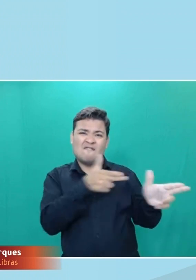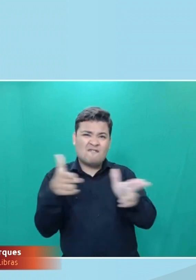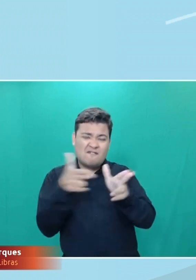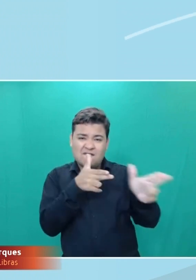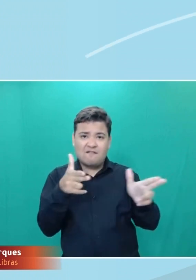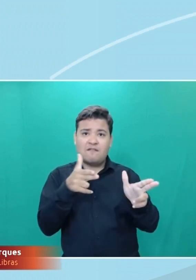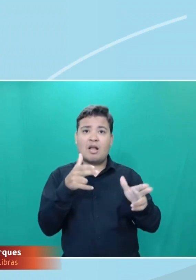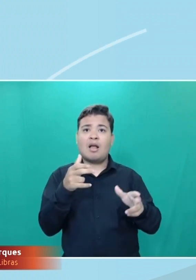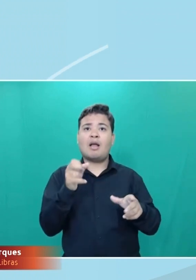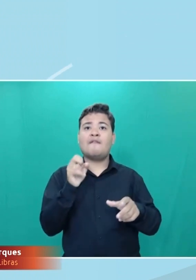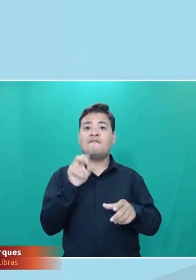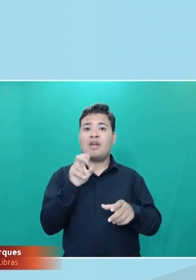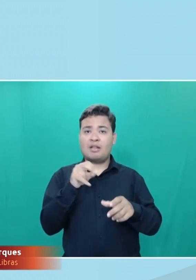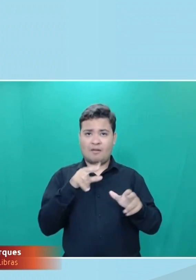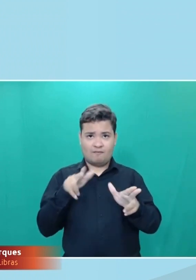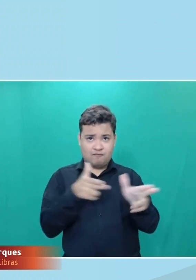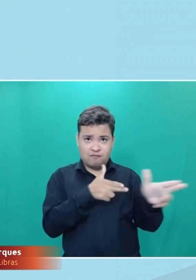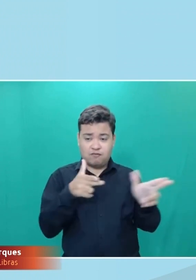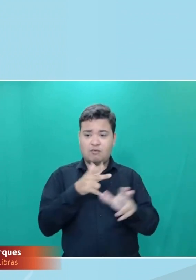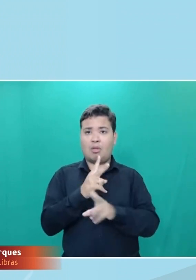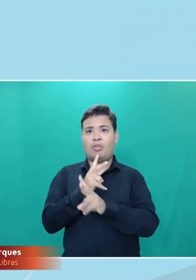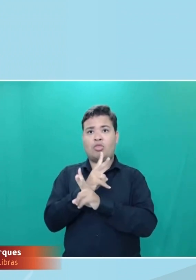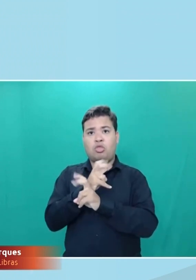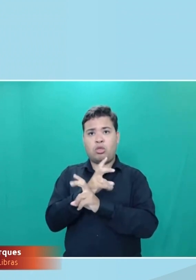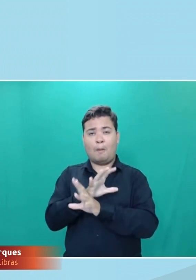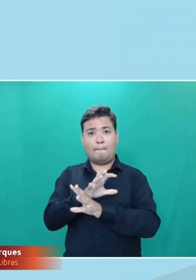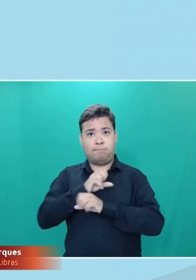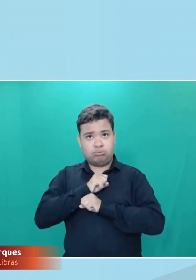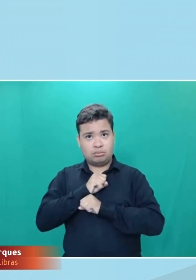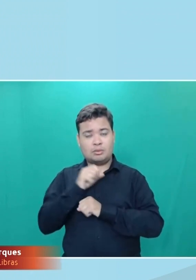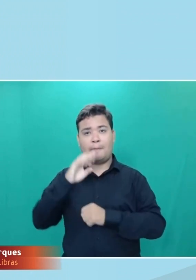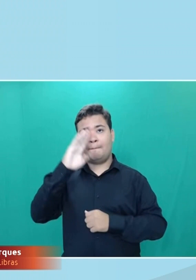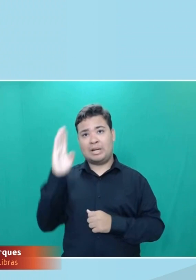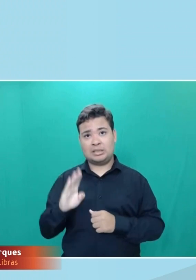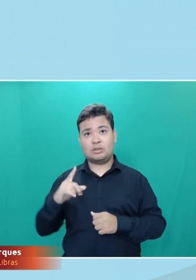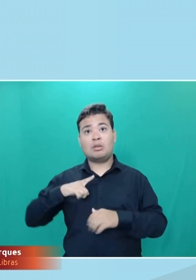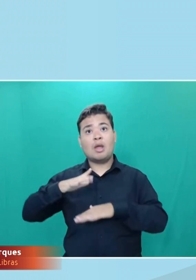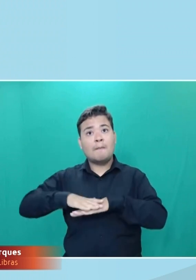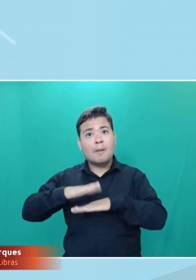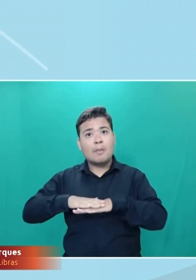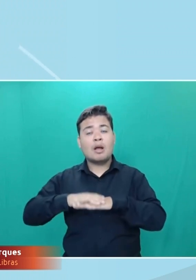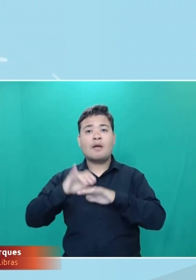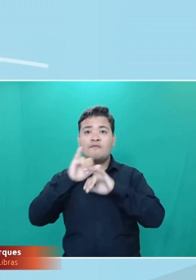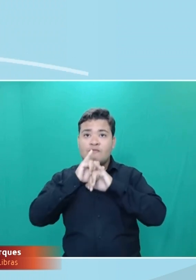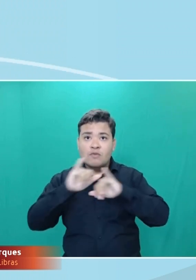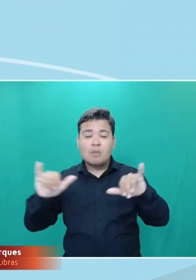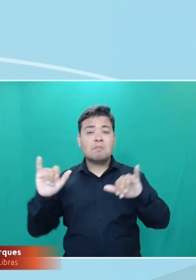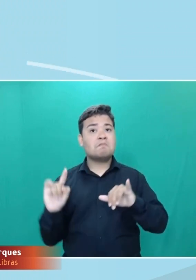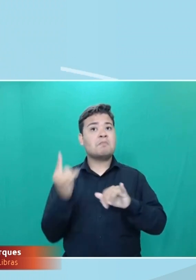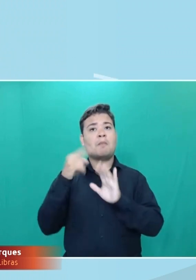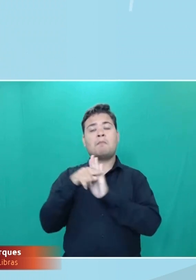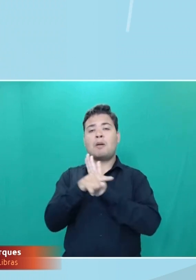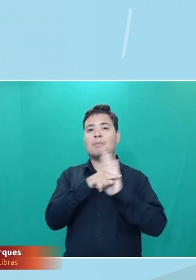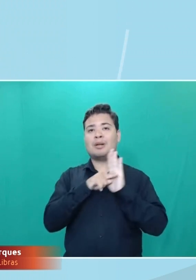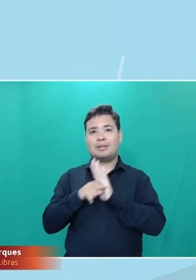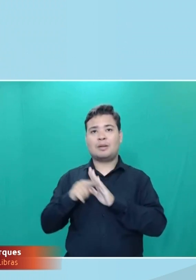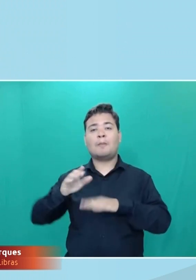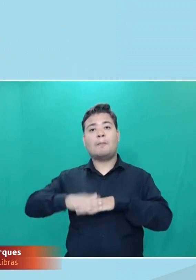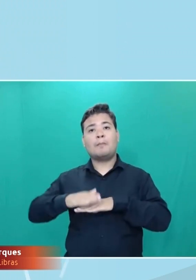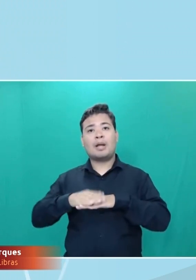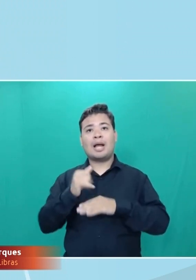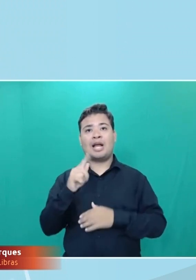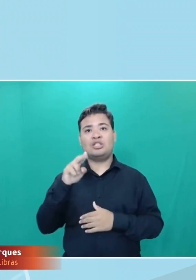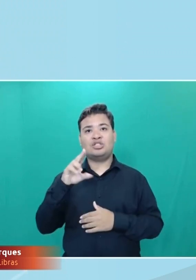agrotóxicos no Brasil. Isso segundo um levantamento inédito, que foi feito pela agência pública e pelo